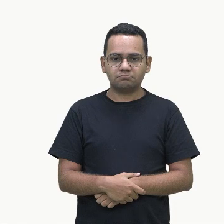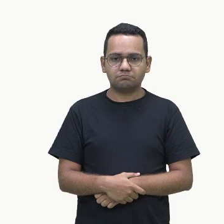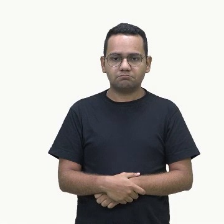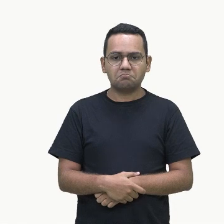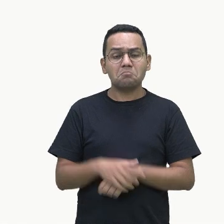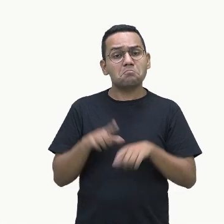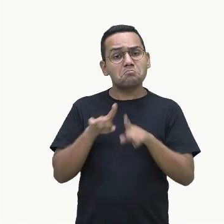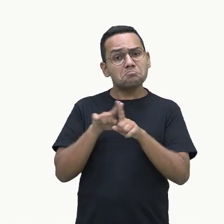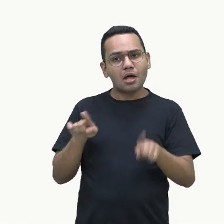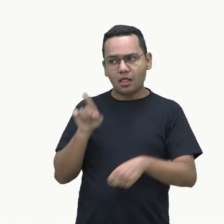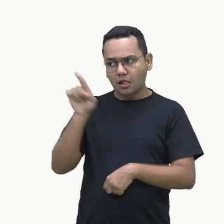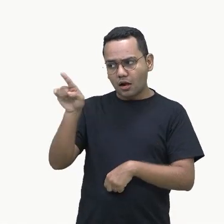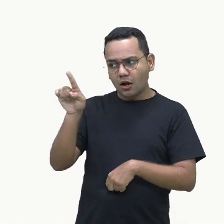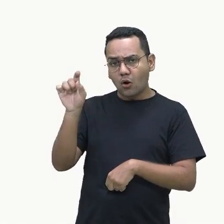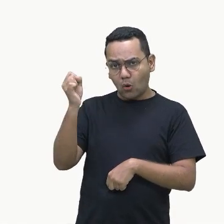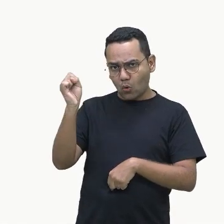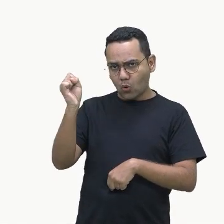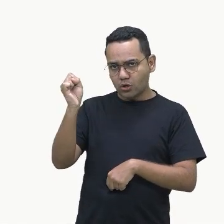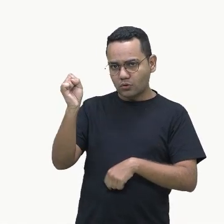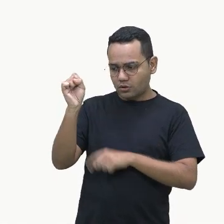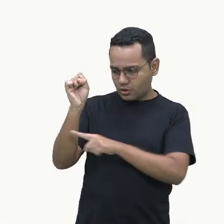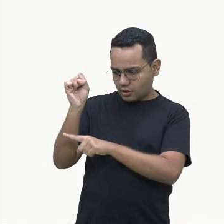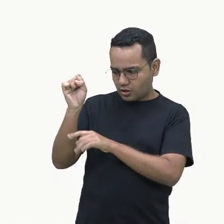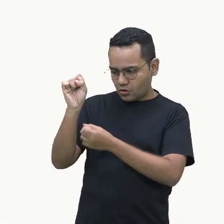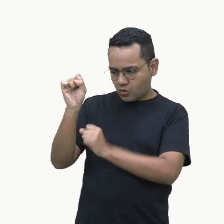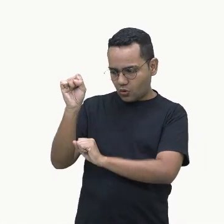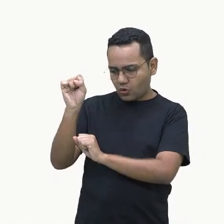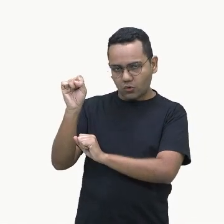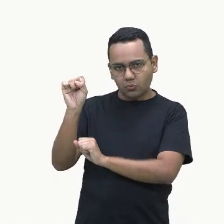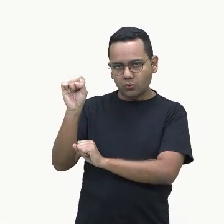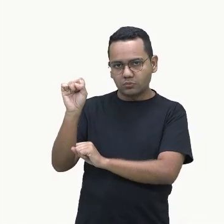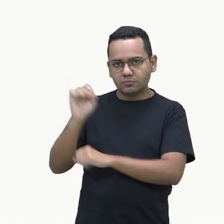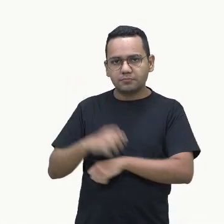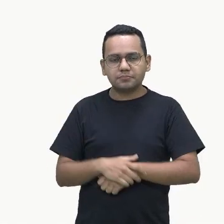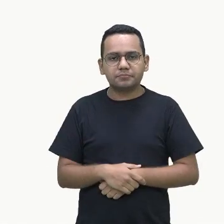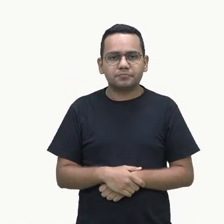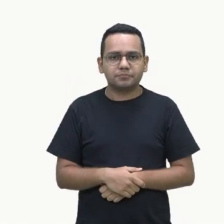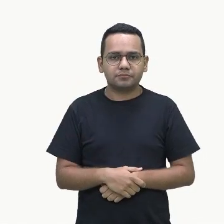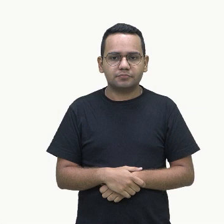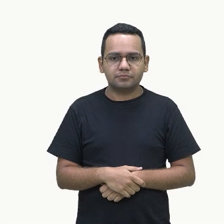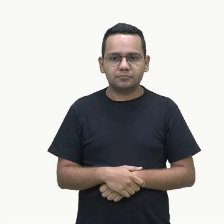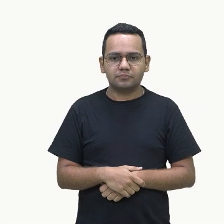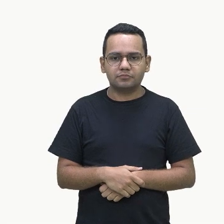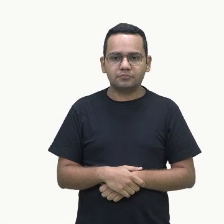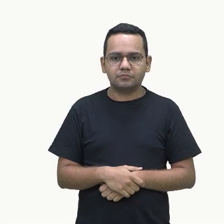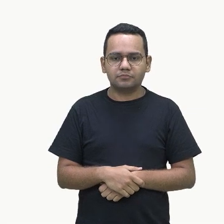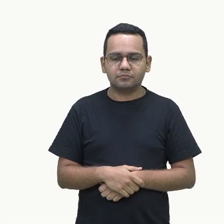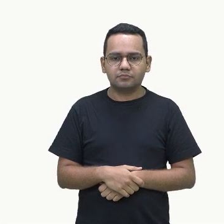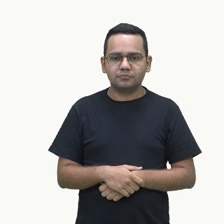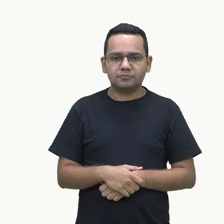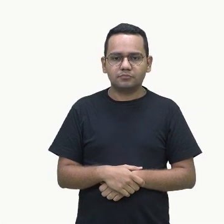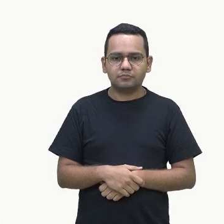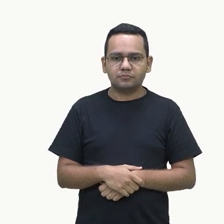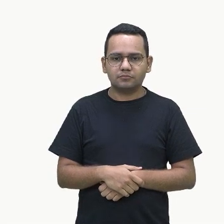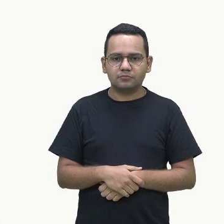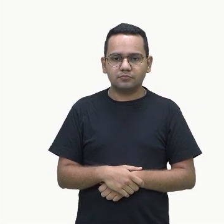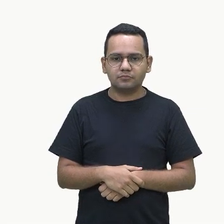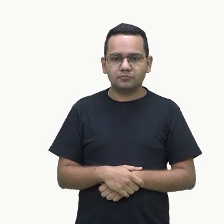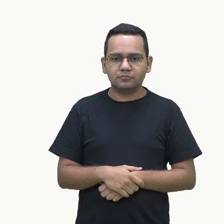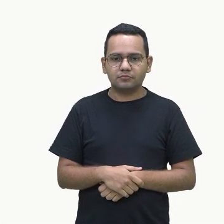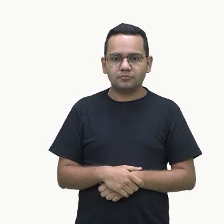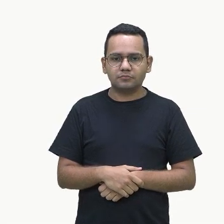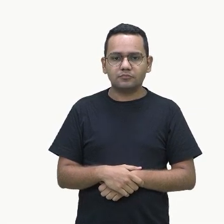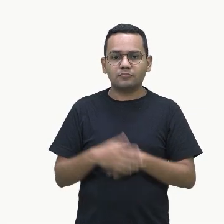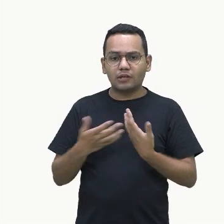8 e aqui eu também tenho 8, significa que este quadrado aqui tem que